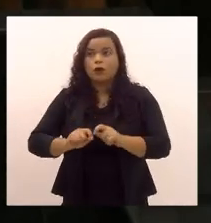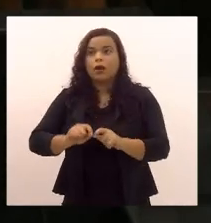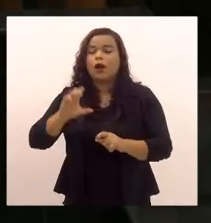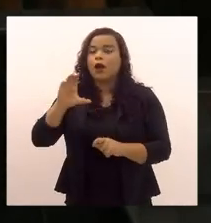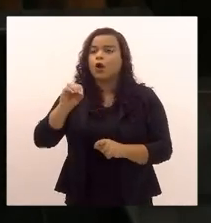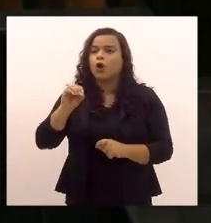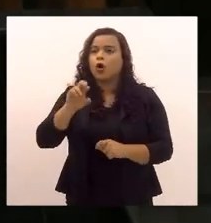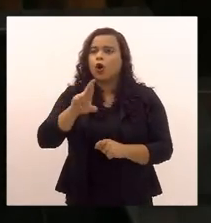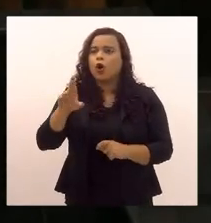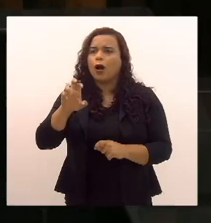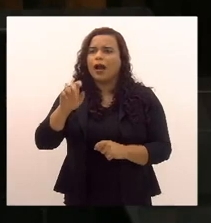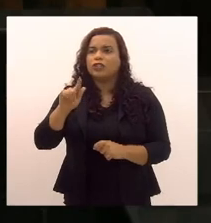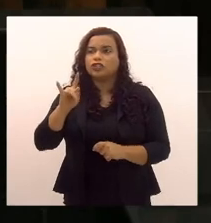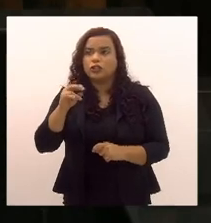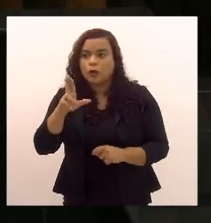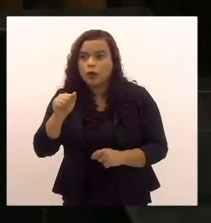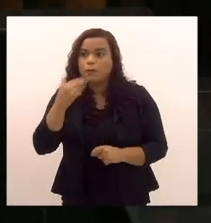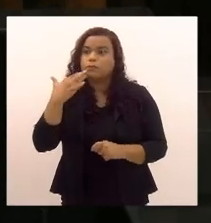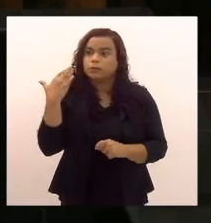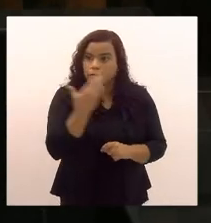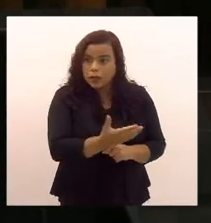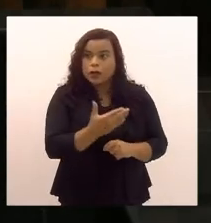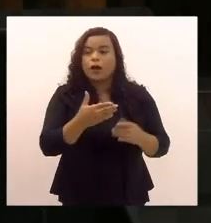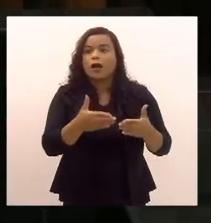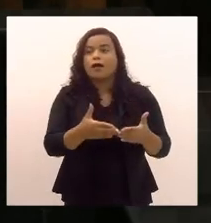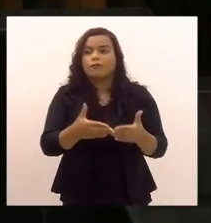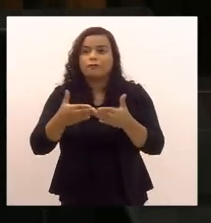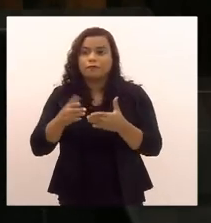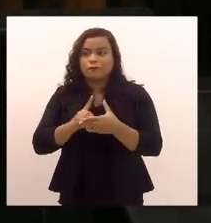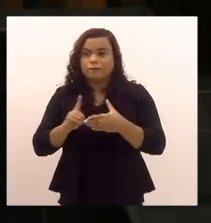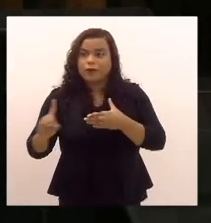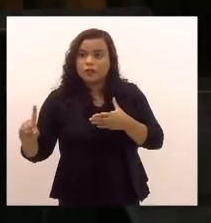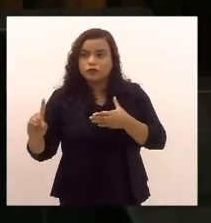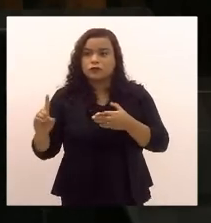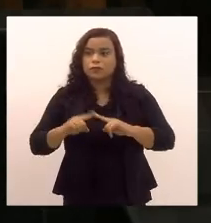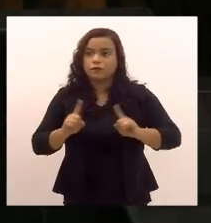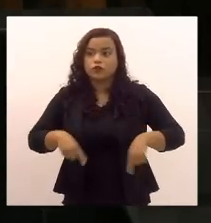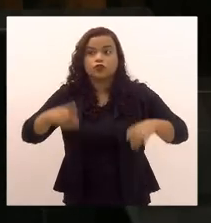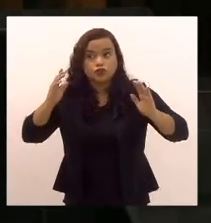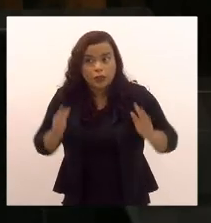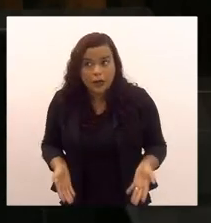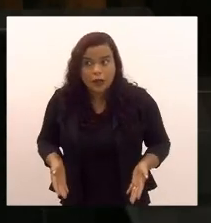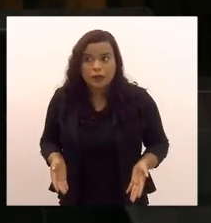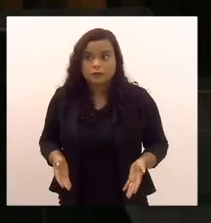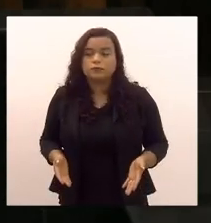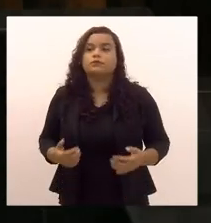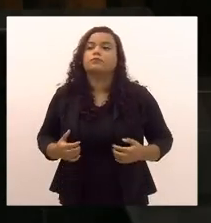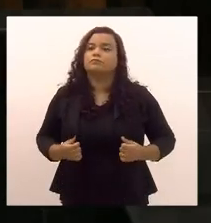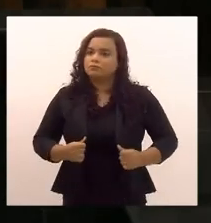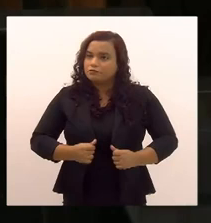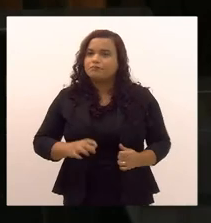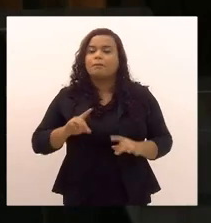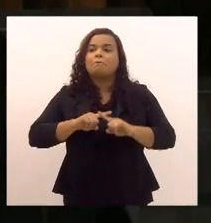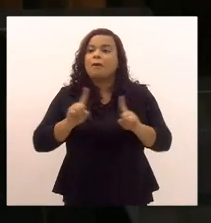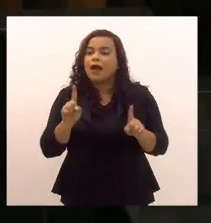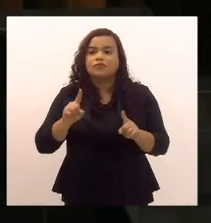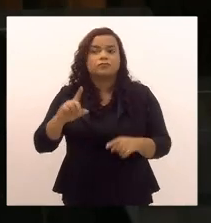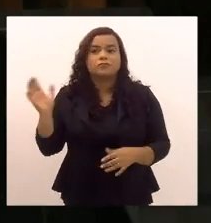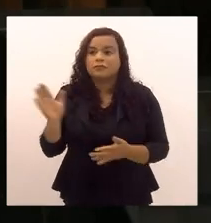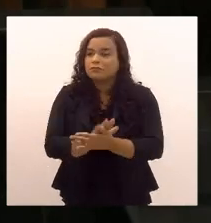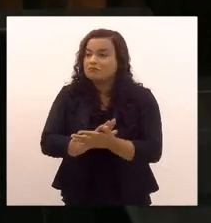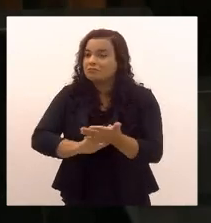corregedoria já pediu afastamento desses funcionários e que nada aconteceu